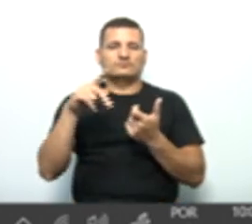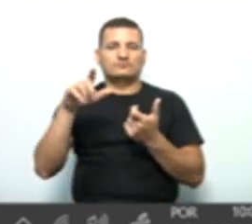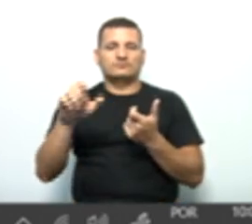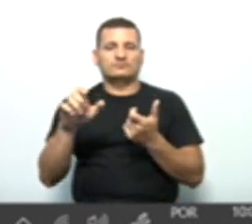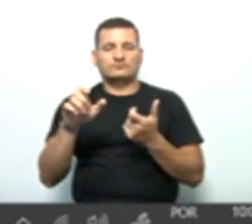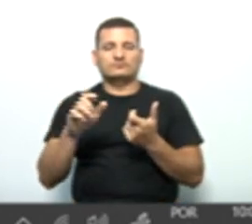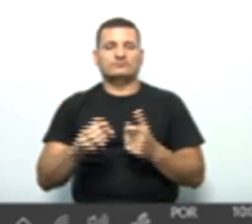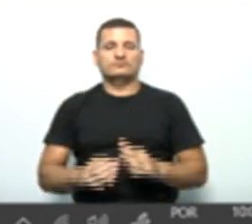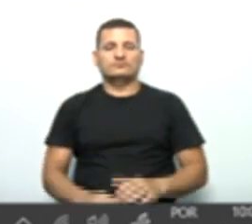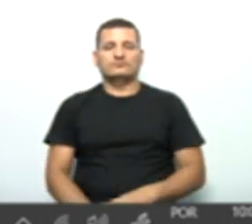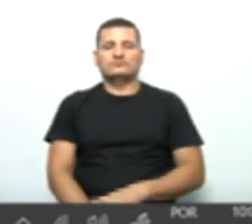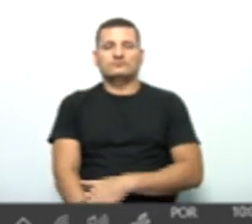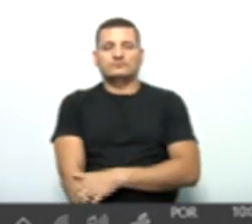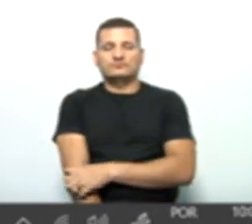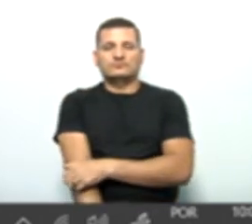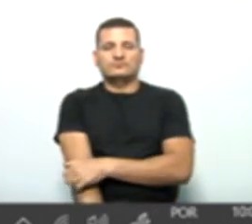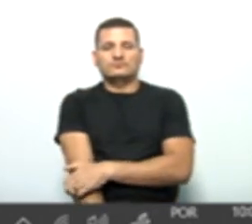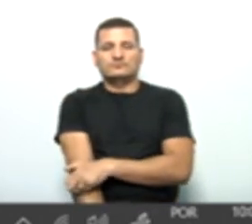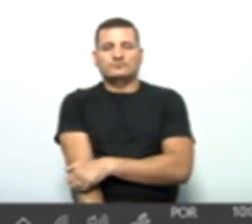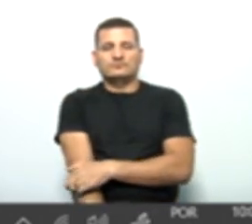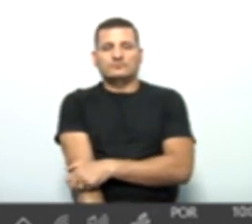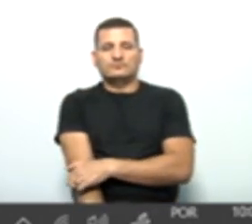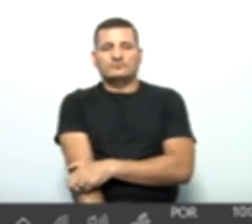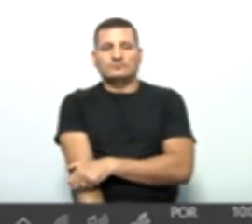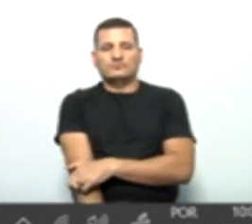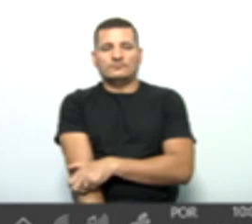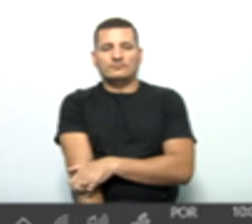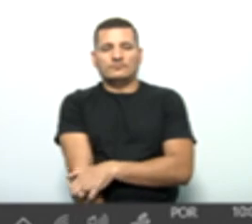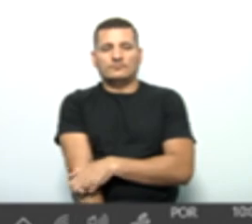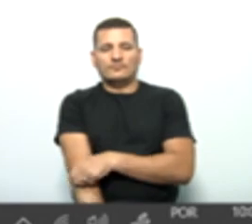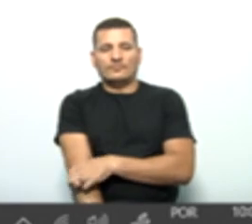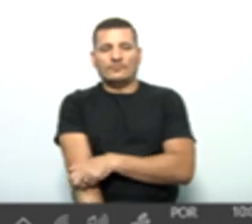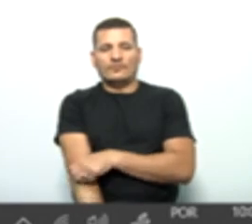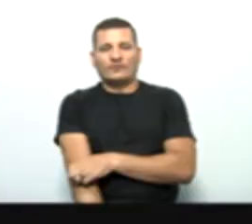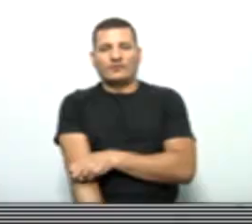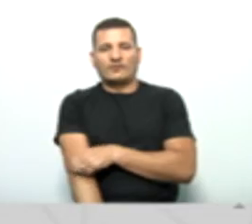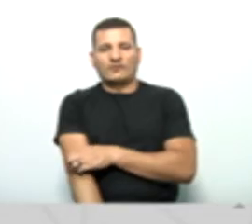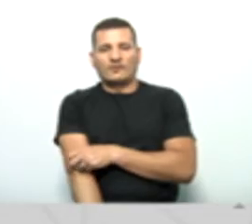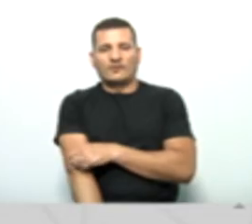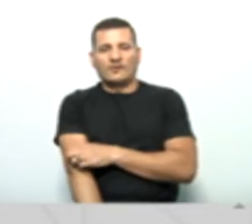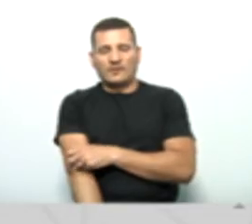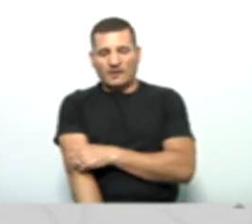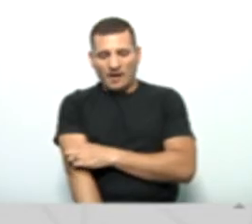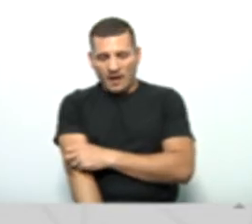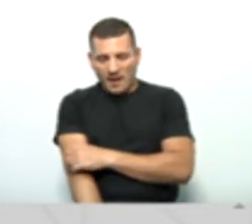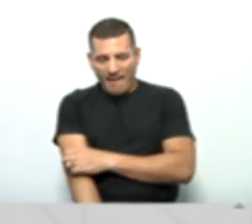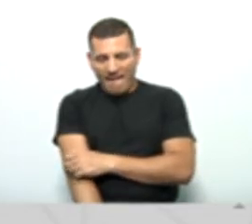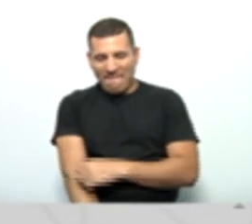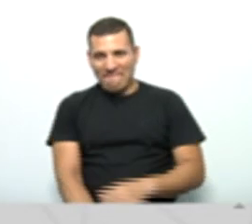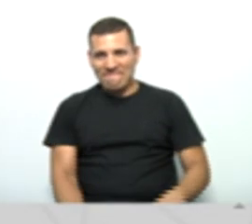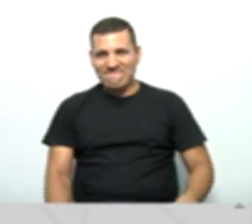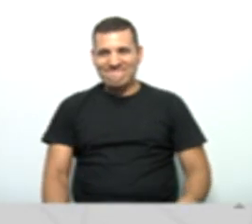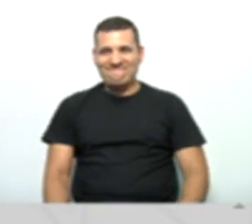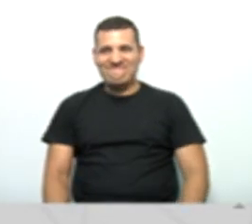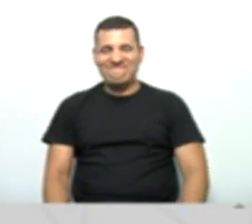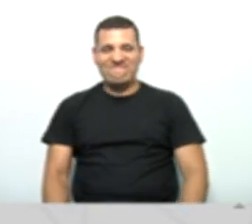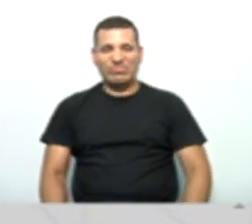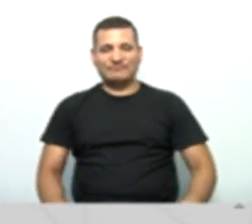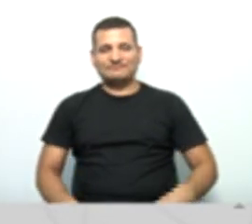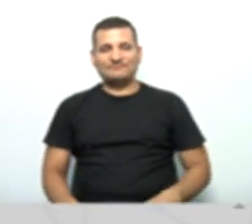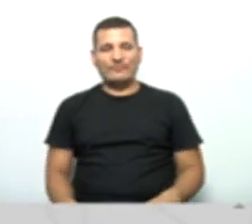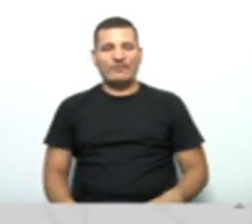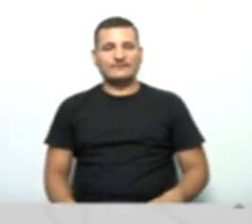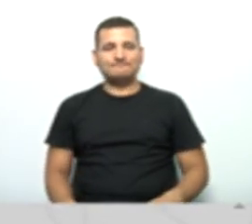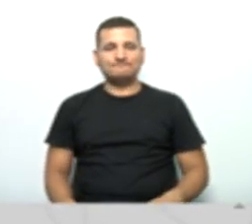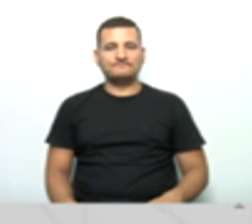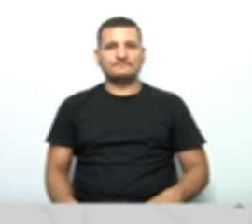responde a questão número 4. Muito fácil essa questão. Essa foi fácil, mano. Agora essa questão aqui é um pouquinho